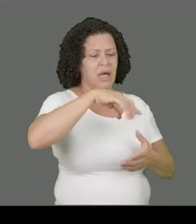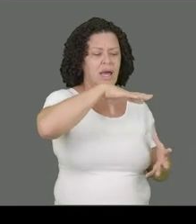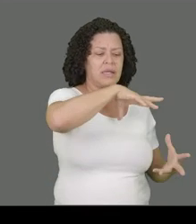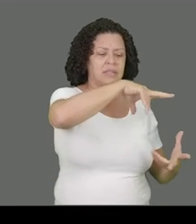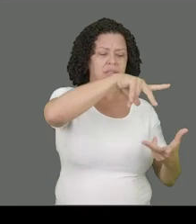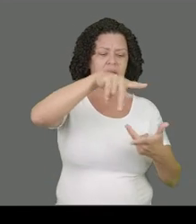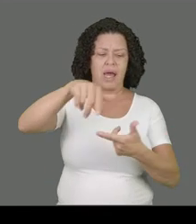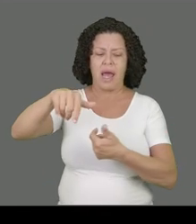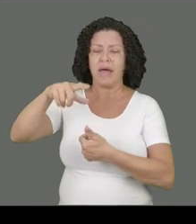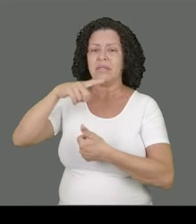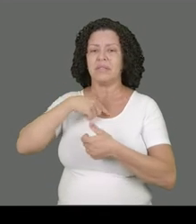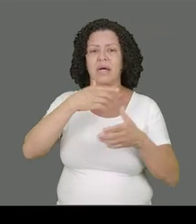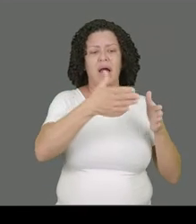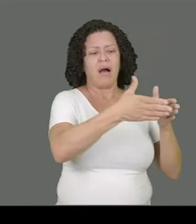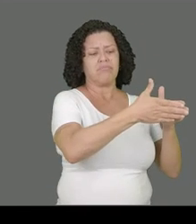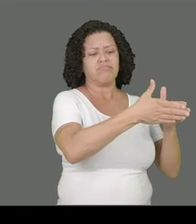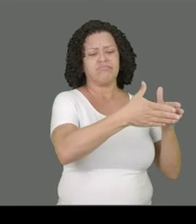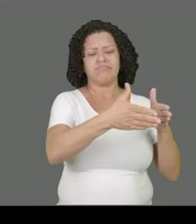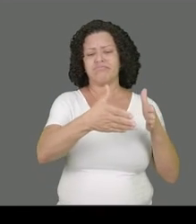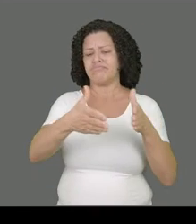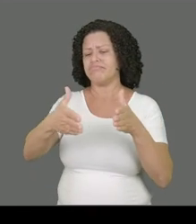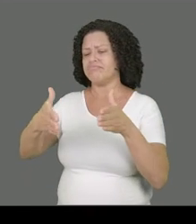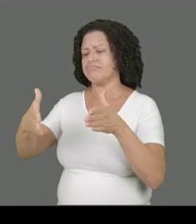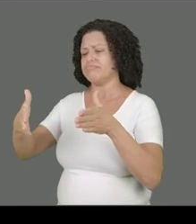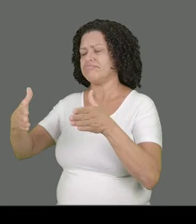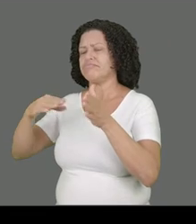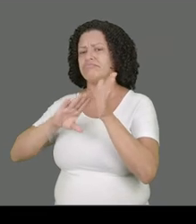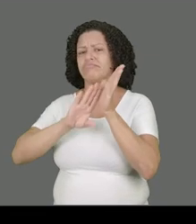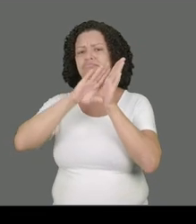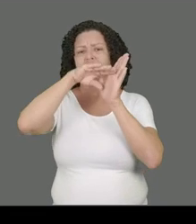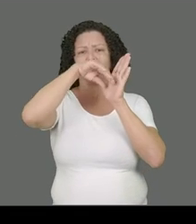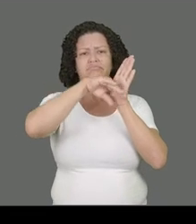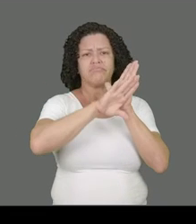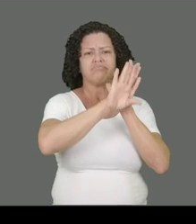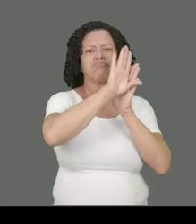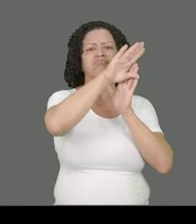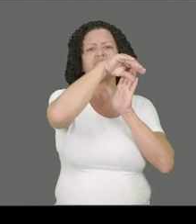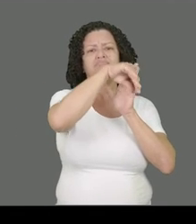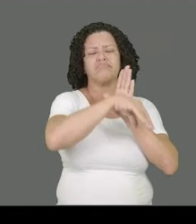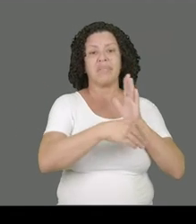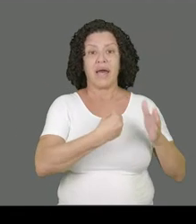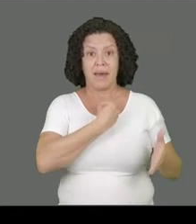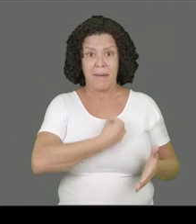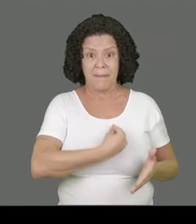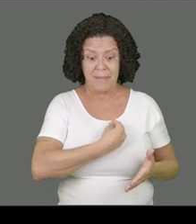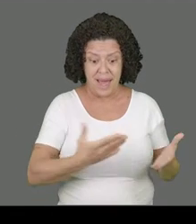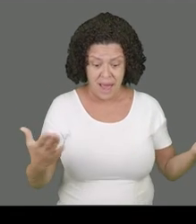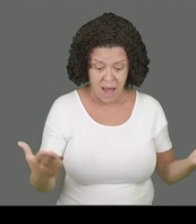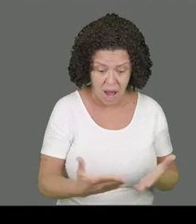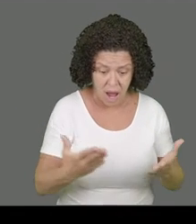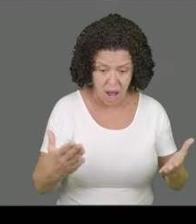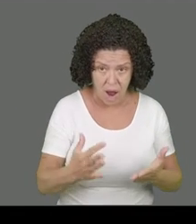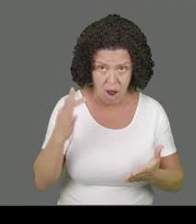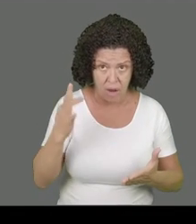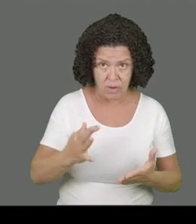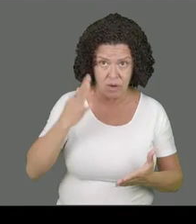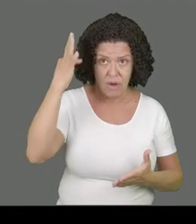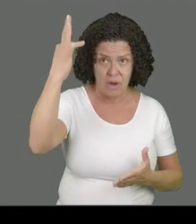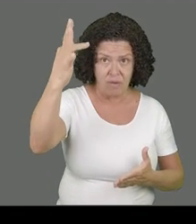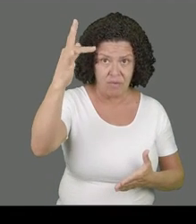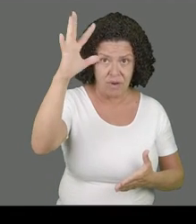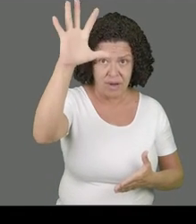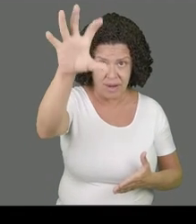nós aqui na Terra temos passado a resgatar, presente a viver